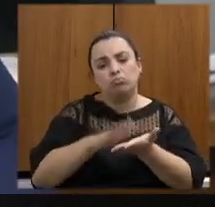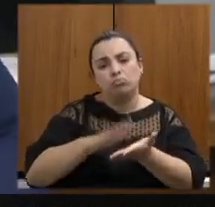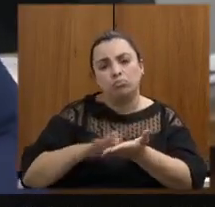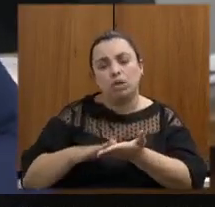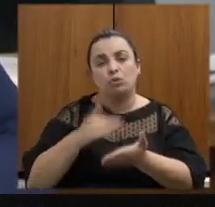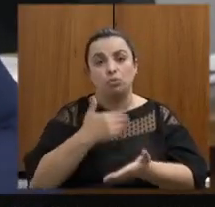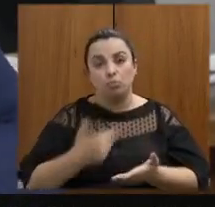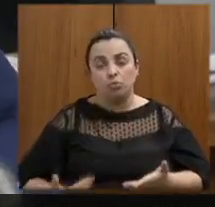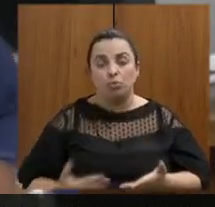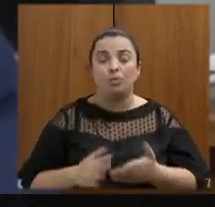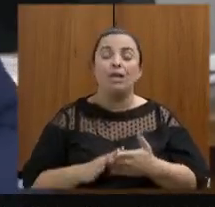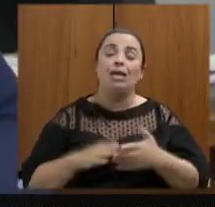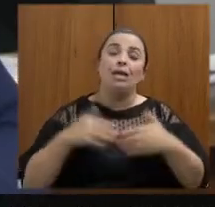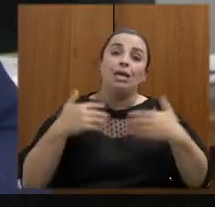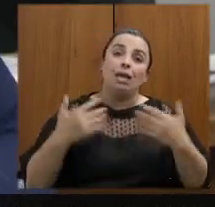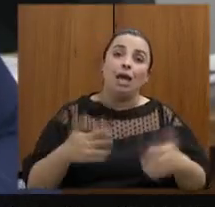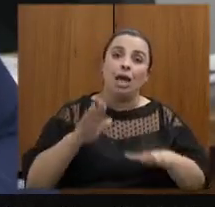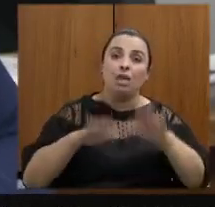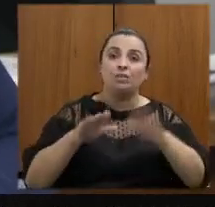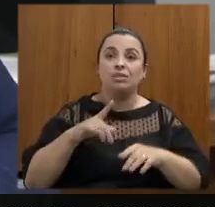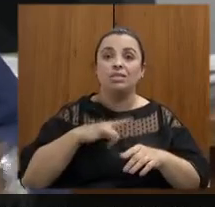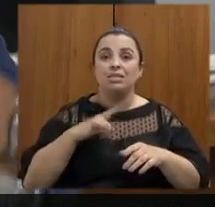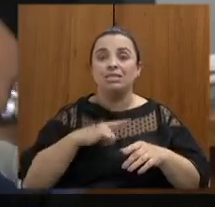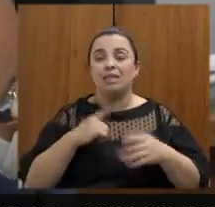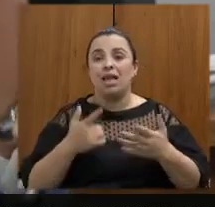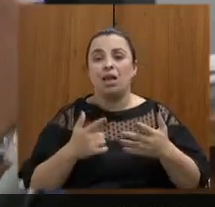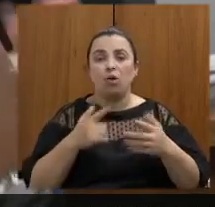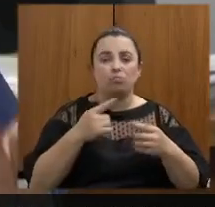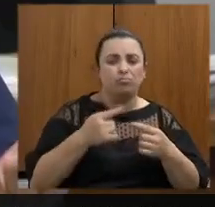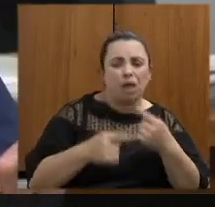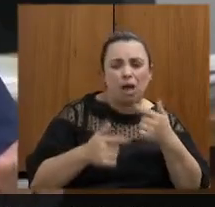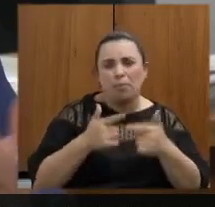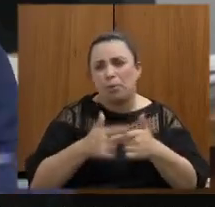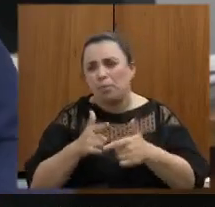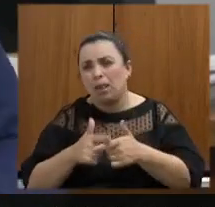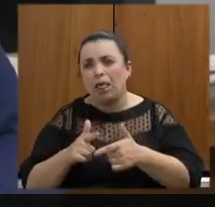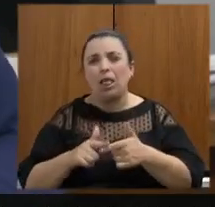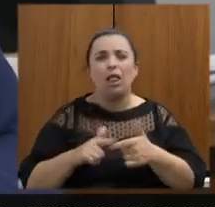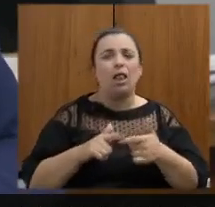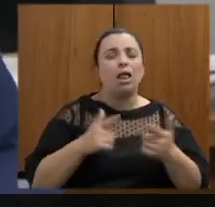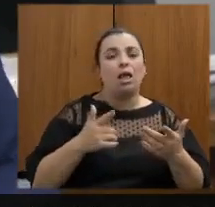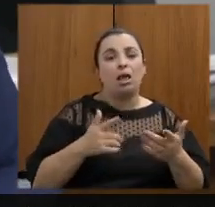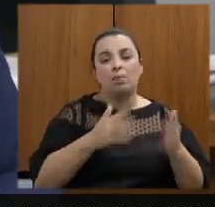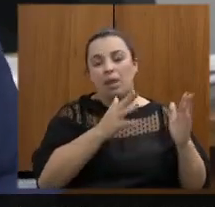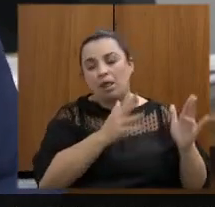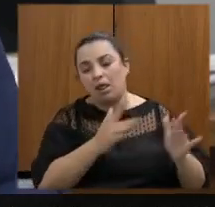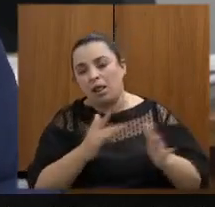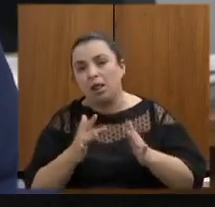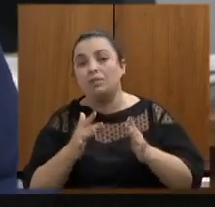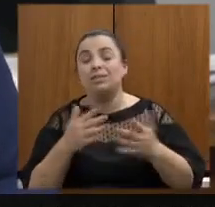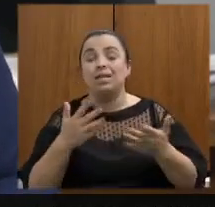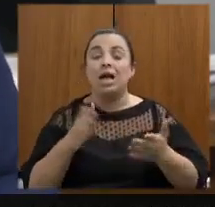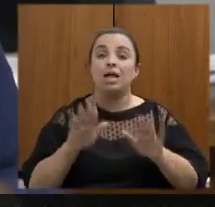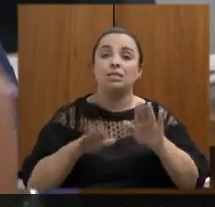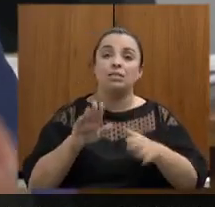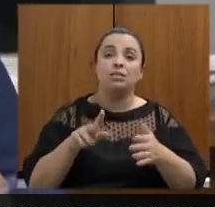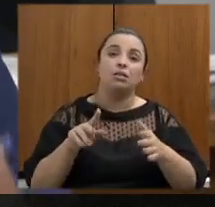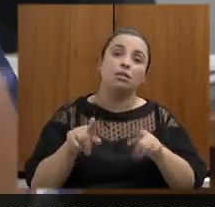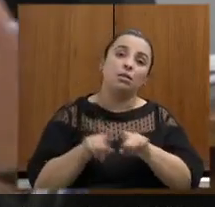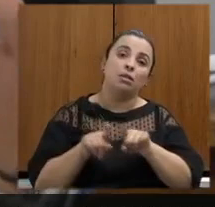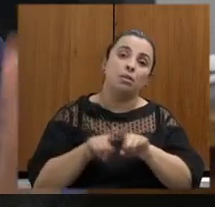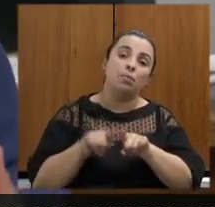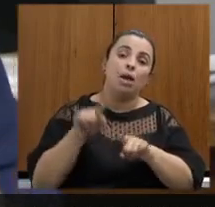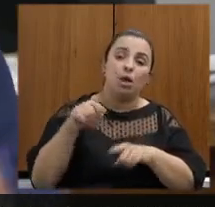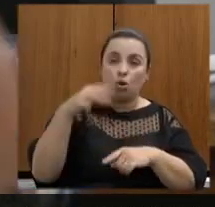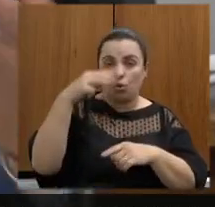acabar ter alguma intercorrência nesse meio do caminho pode acontecer também de um município está com o seu